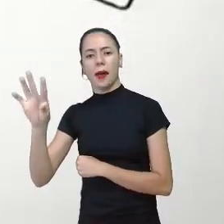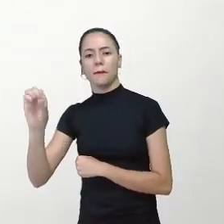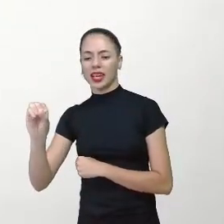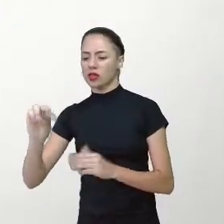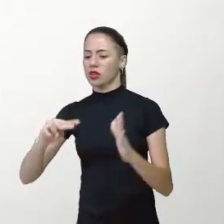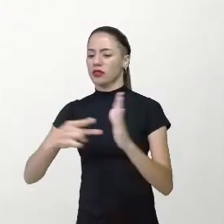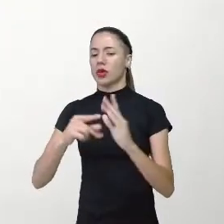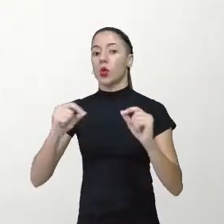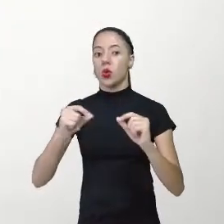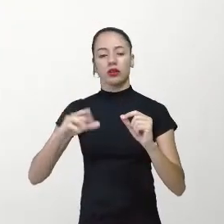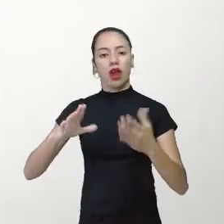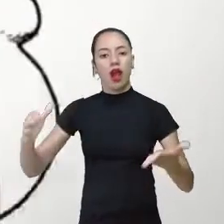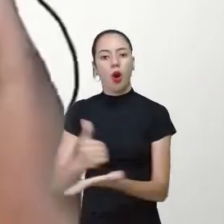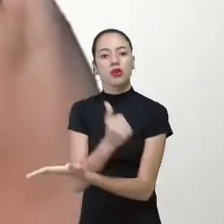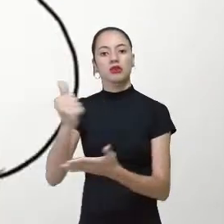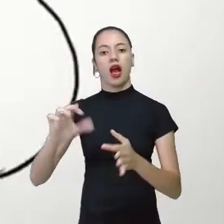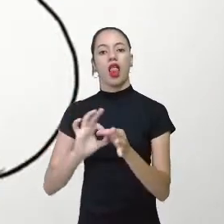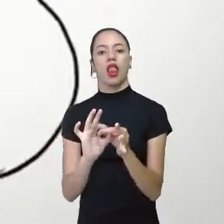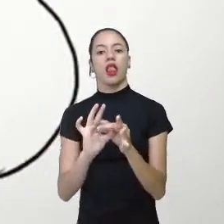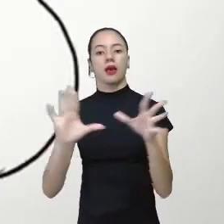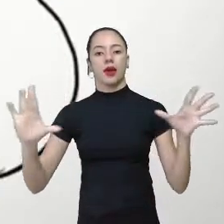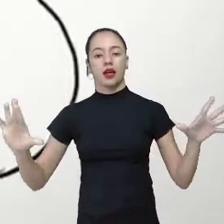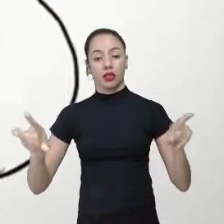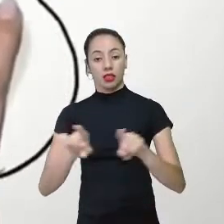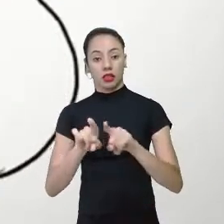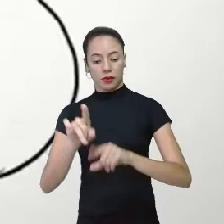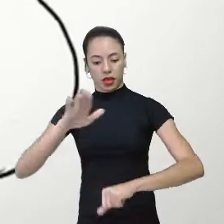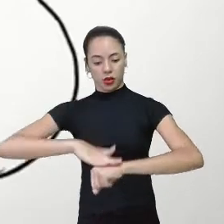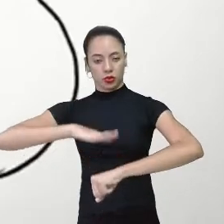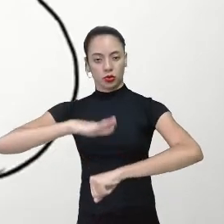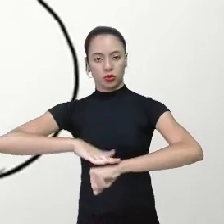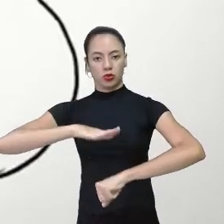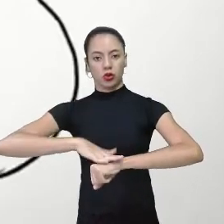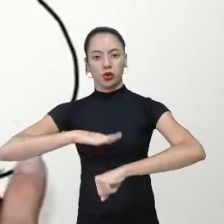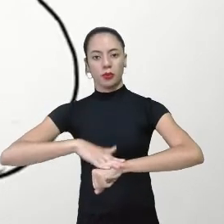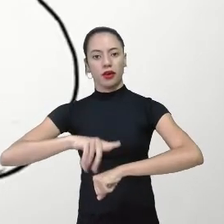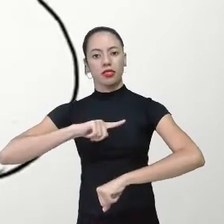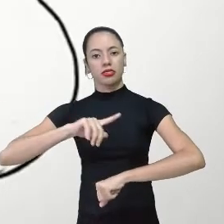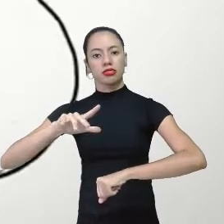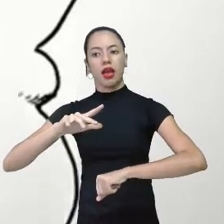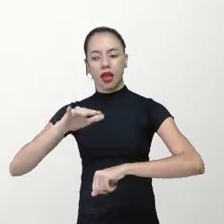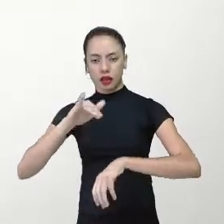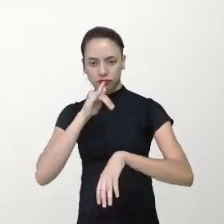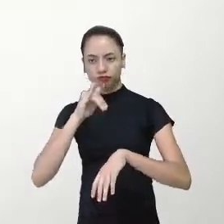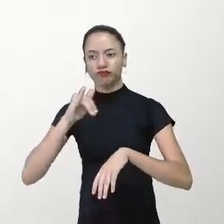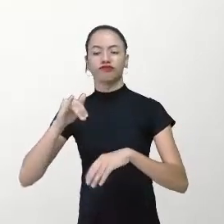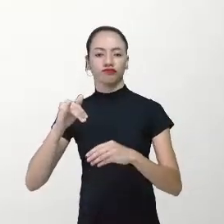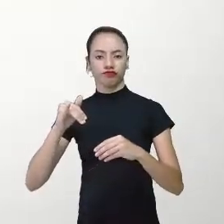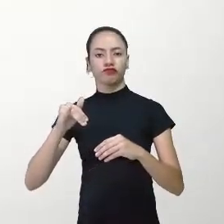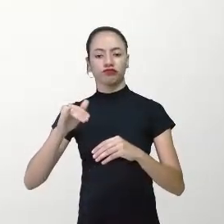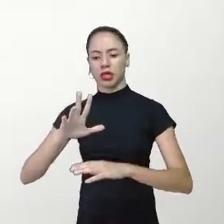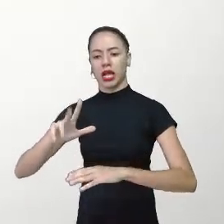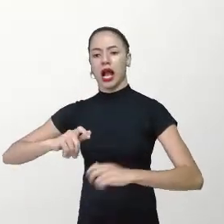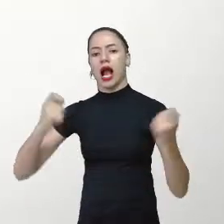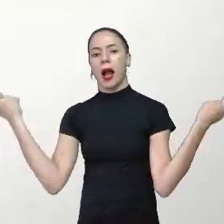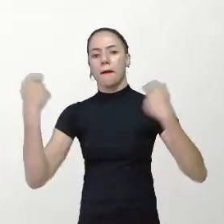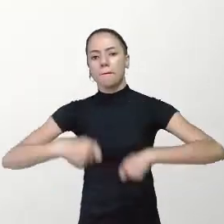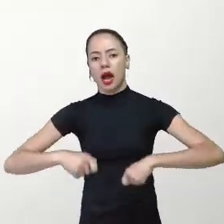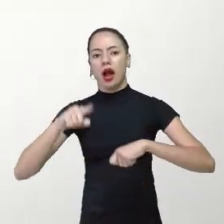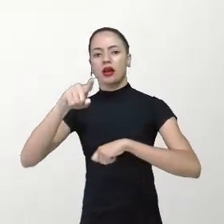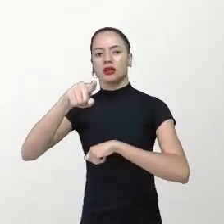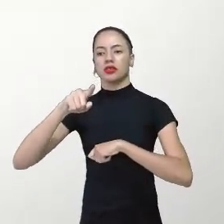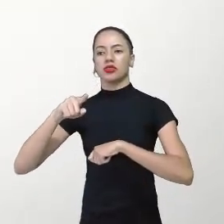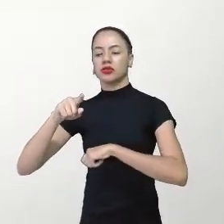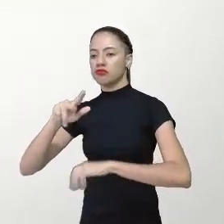é conquistar mais liberdade, é conseguir autonomia, é ter influência, é ser capaz de determinar o que você